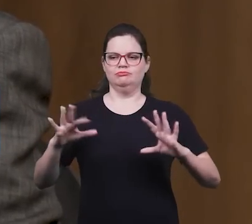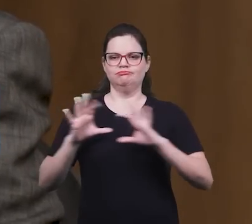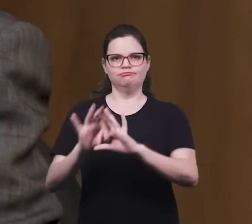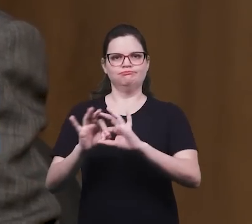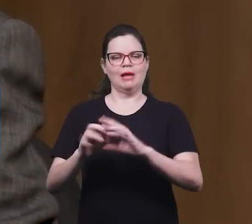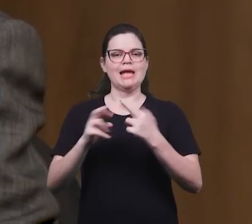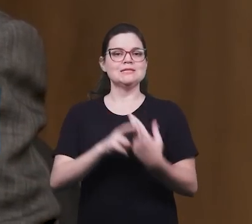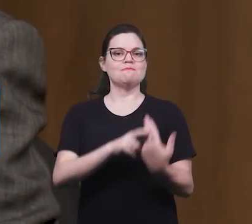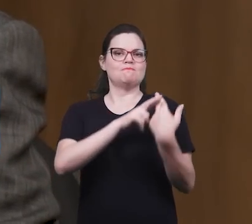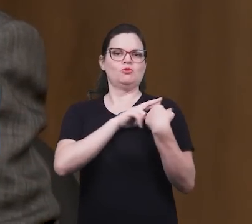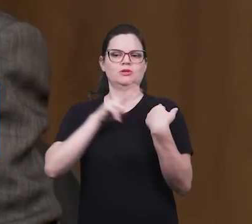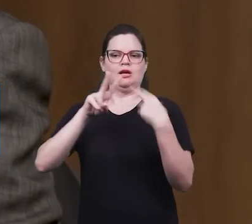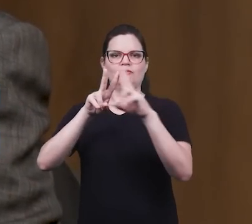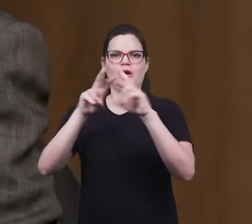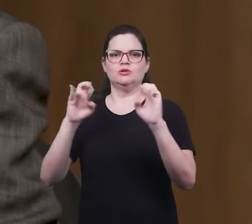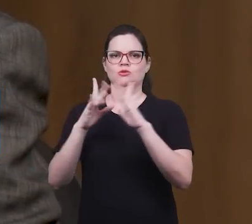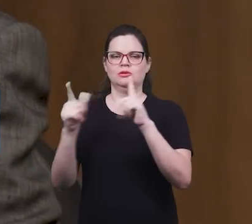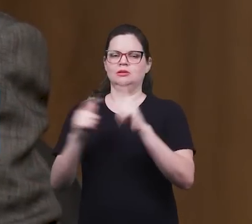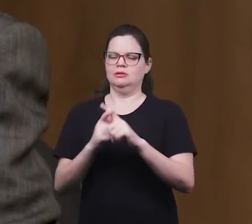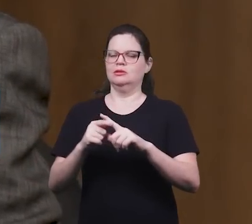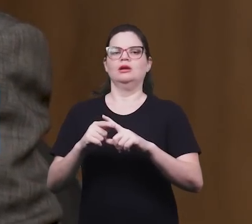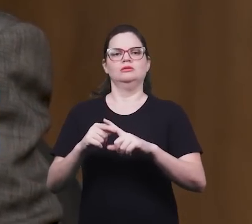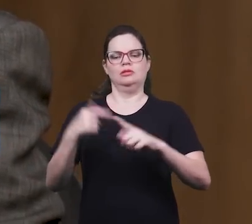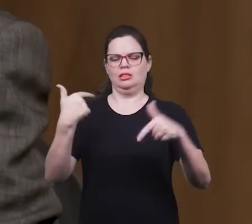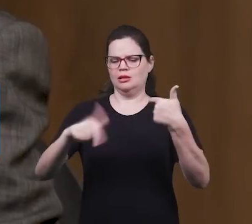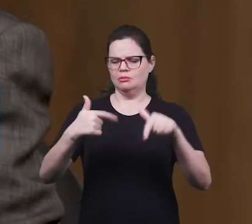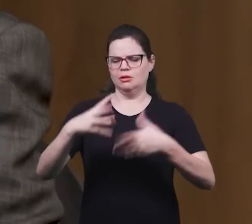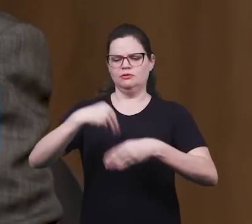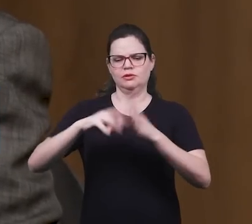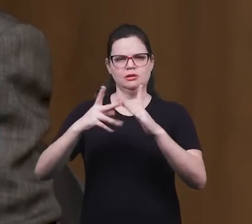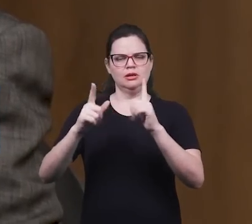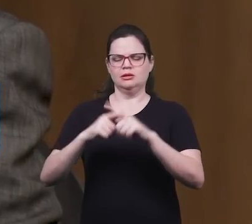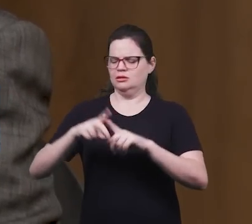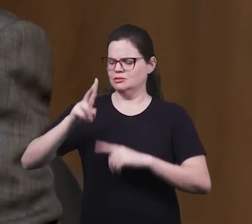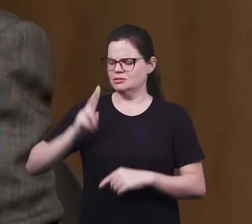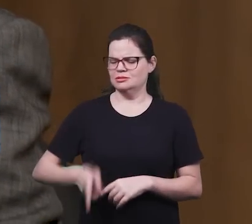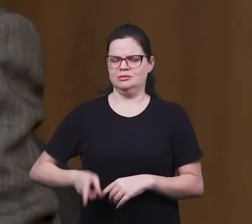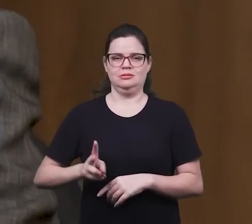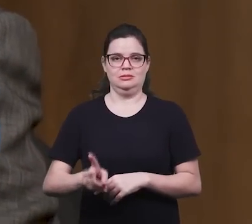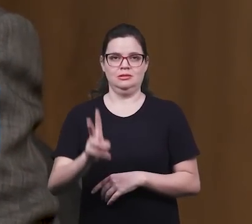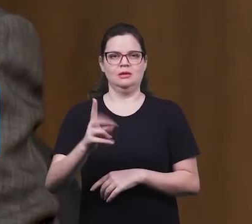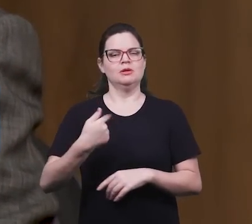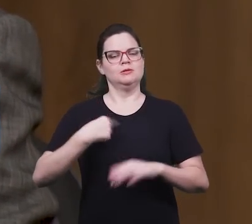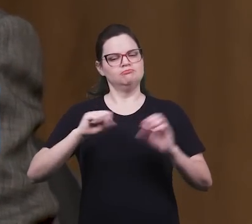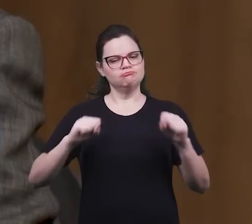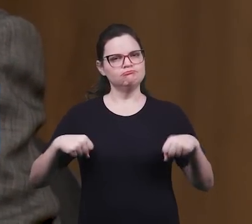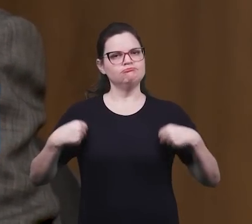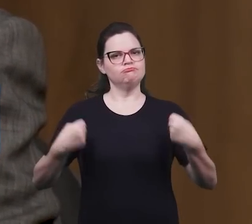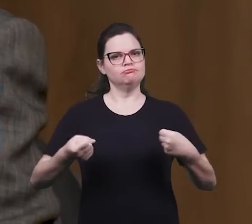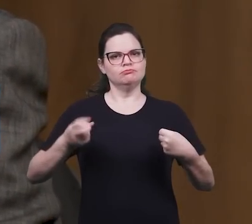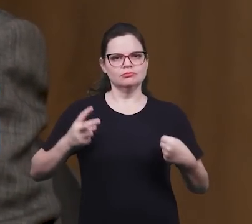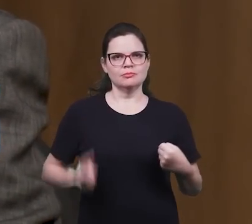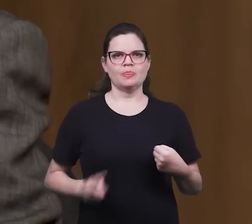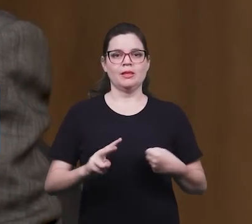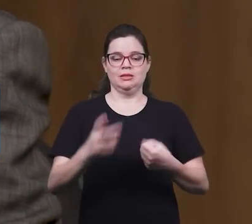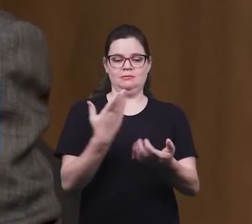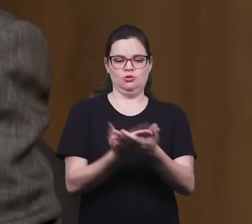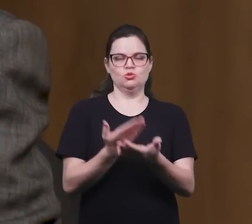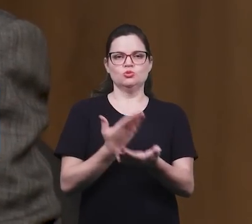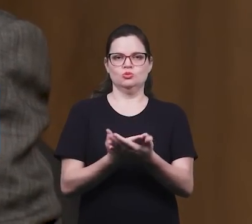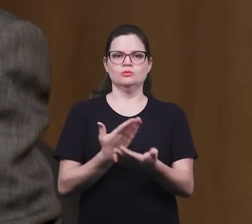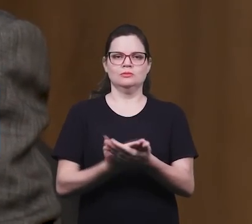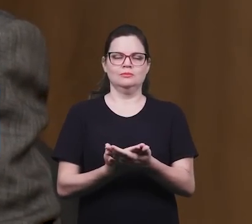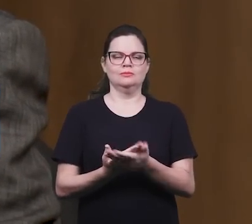muito responsável com relação à igreja, trabalho de igreja, sempre fui assim e me dedicava, portanto, aos